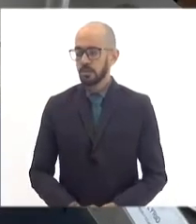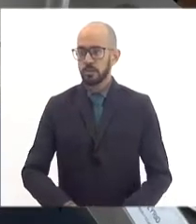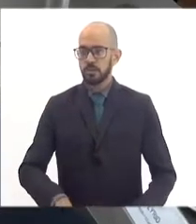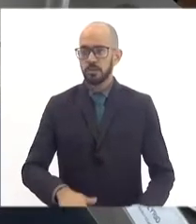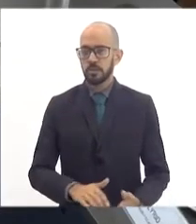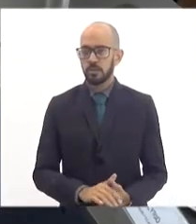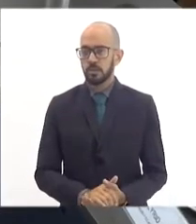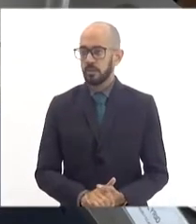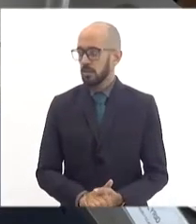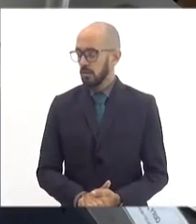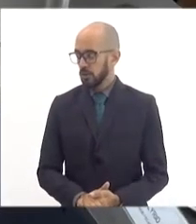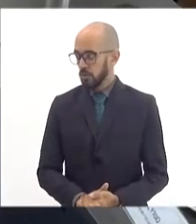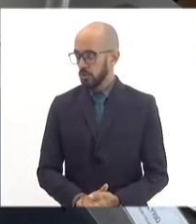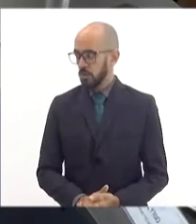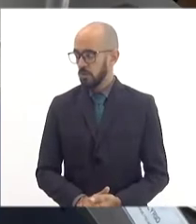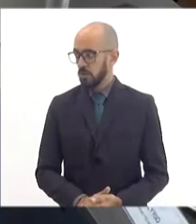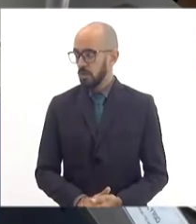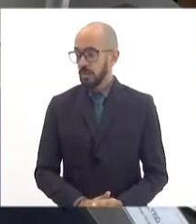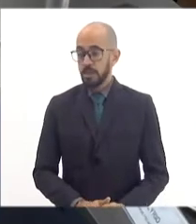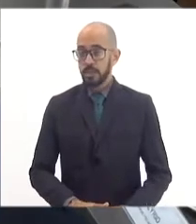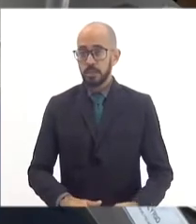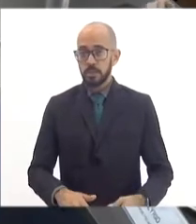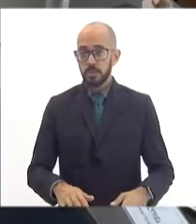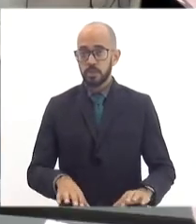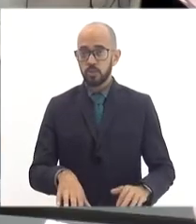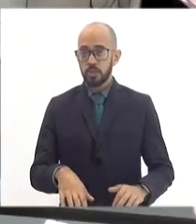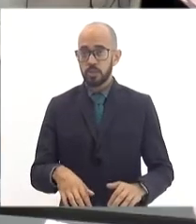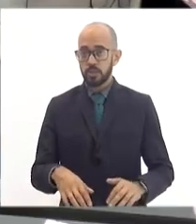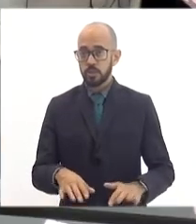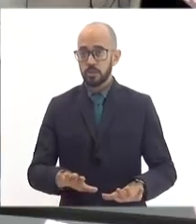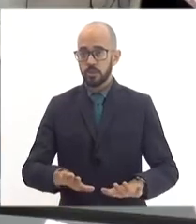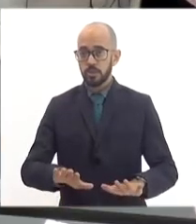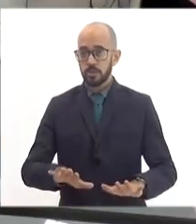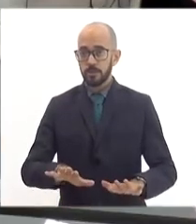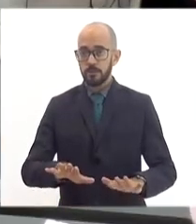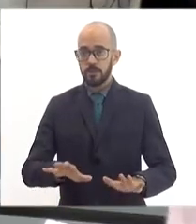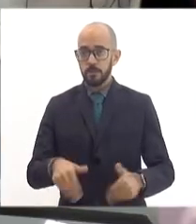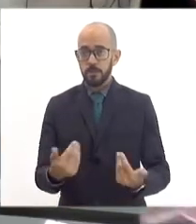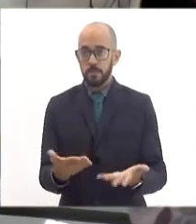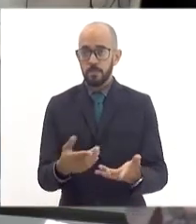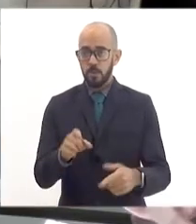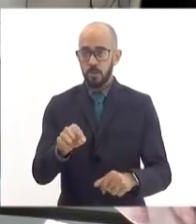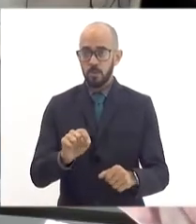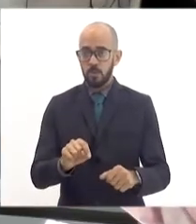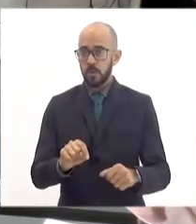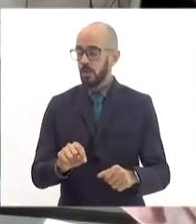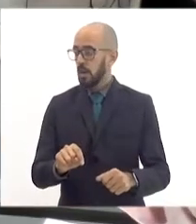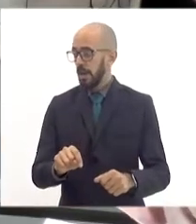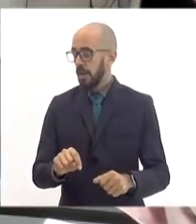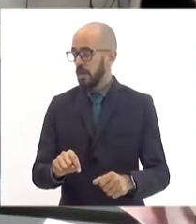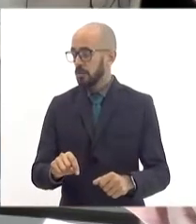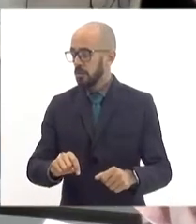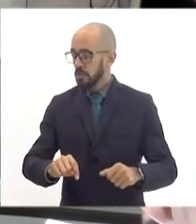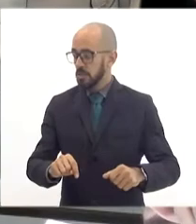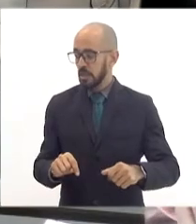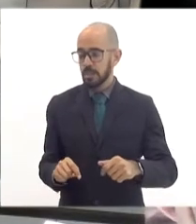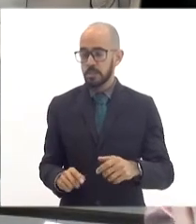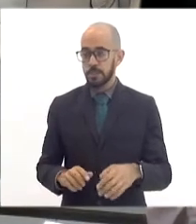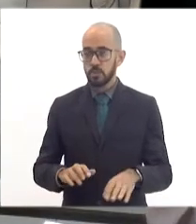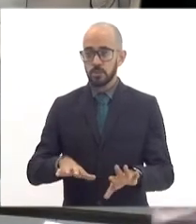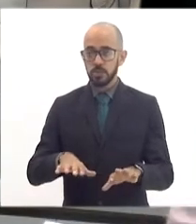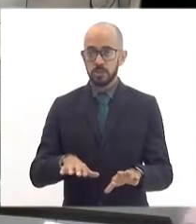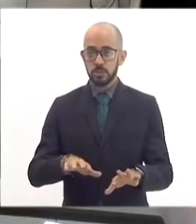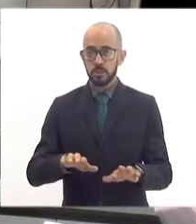entendemos aqui é com relação a não me lembro mais qual é o artigo, mas é que os rendimentos